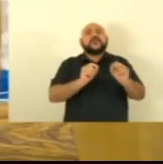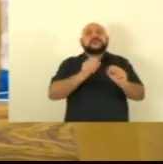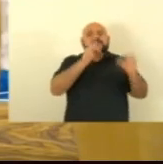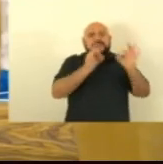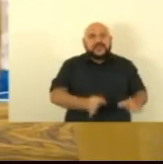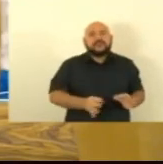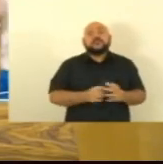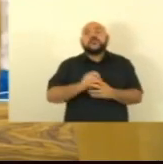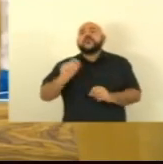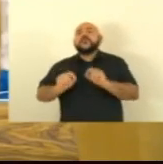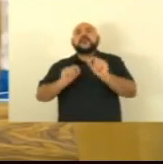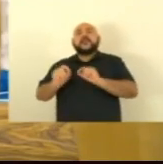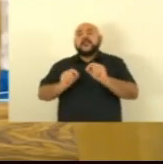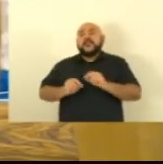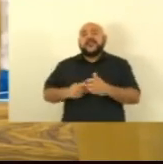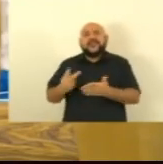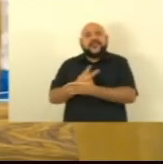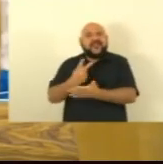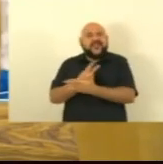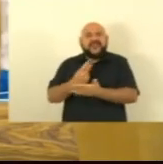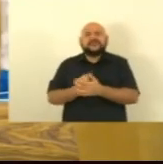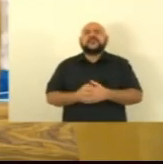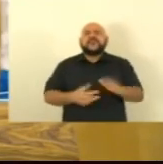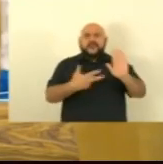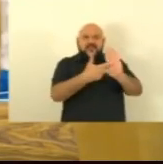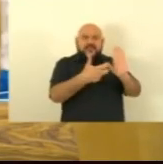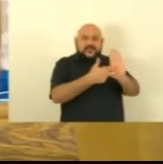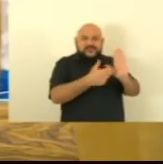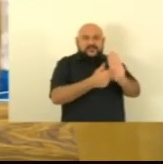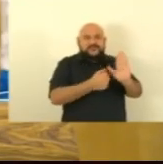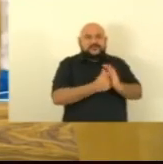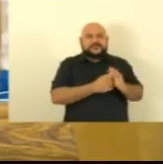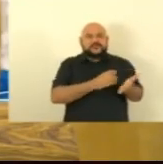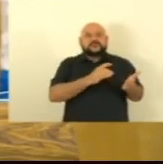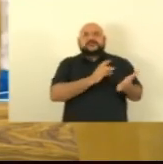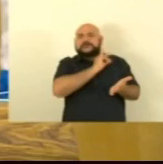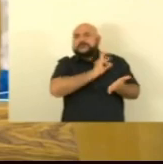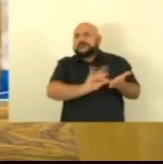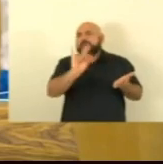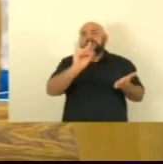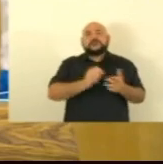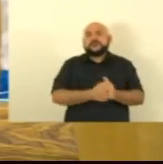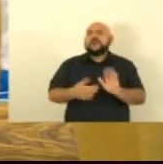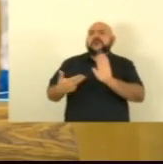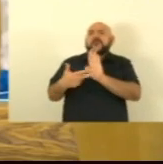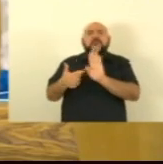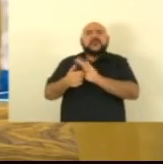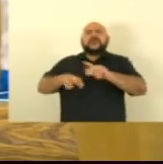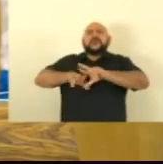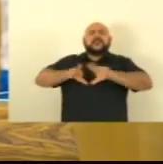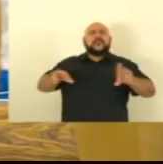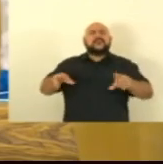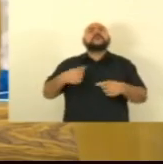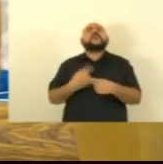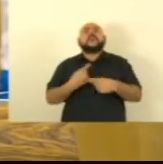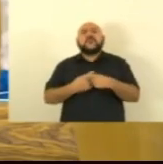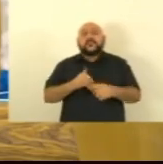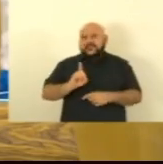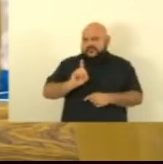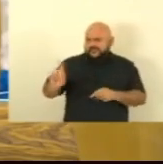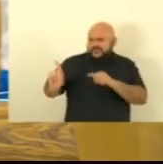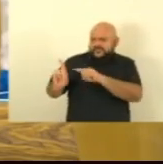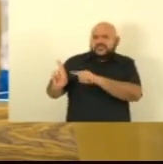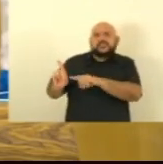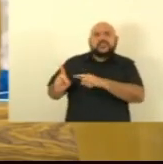mal. Não existe crime de ódio do bem e crime de ódio do mal. Por que que a direita está sendo perseguida e tratada como se